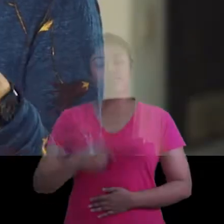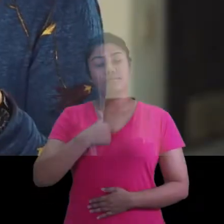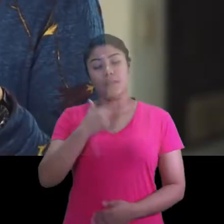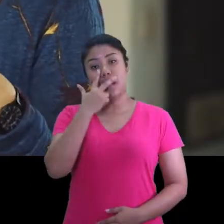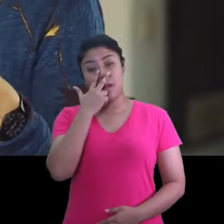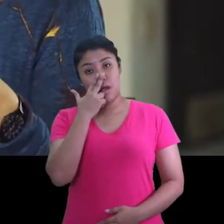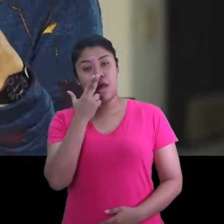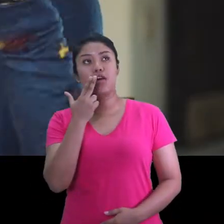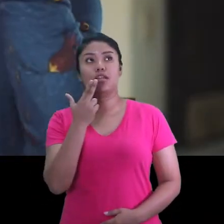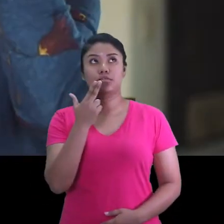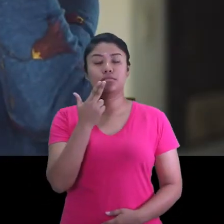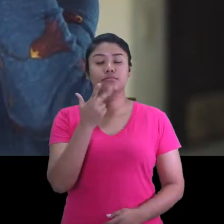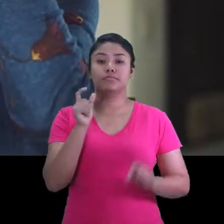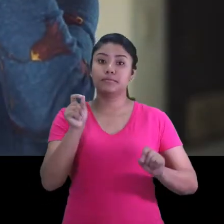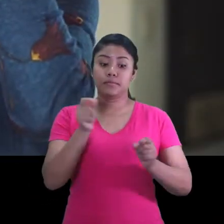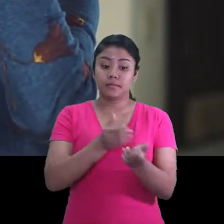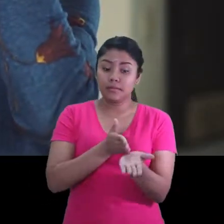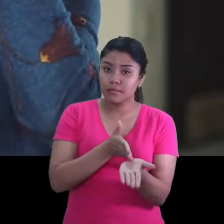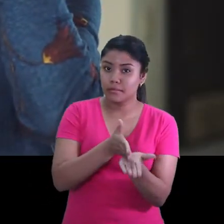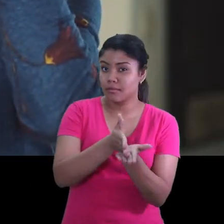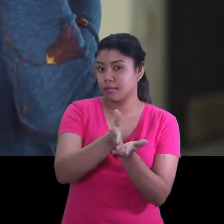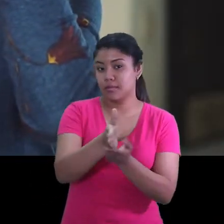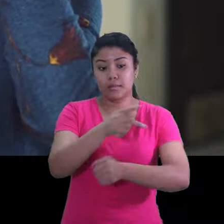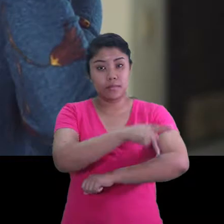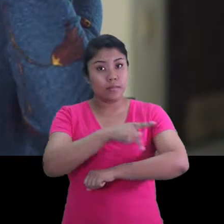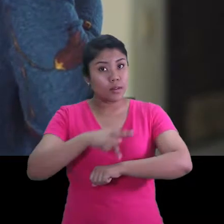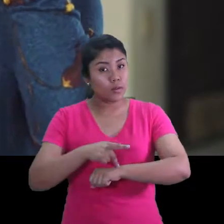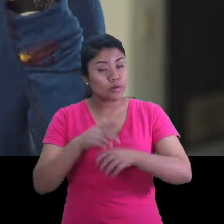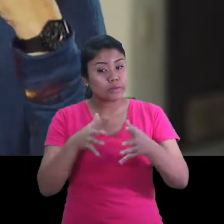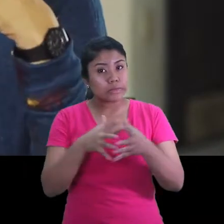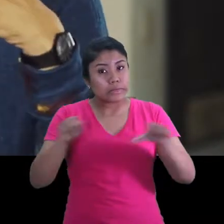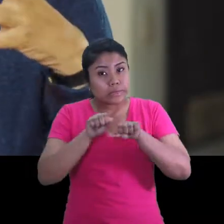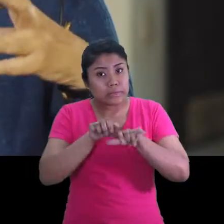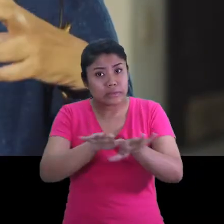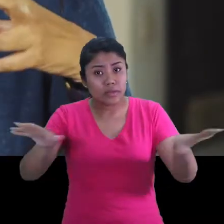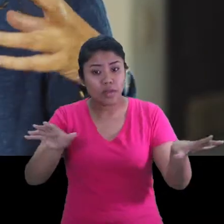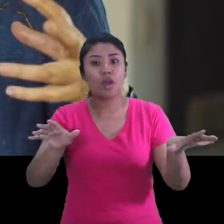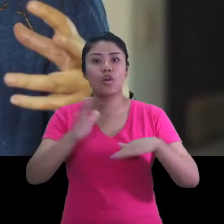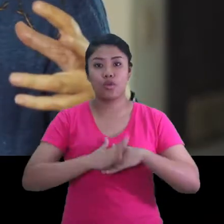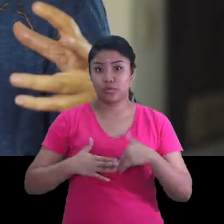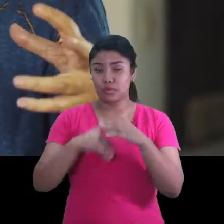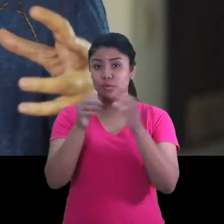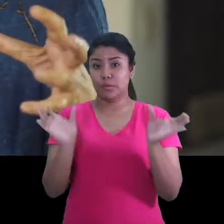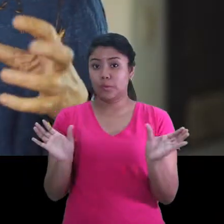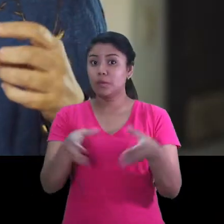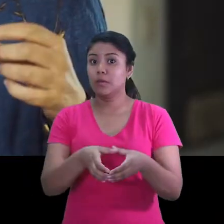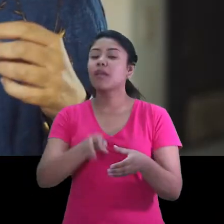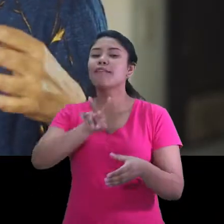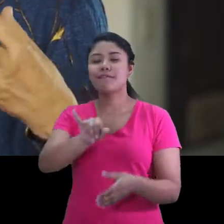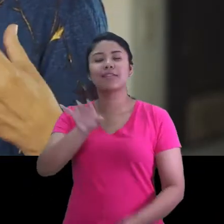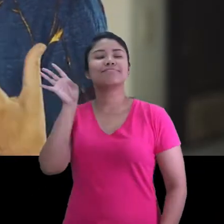Eu acho que nesse sentido, nessa linha de uma pedagogia expandida, de uma construção